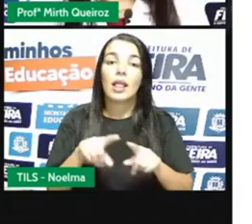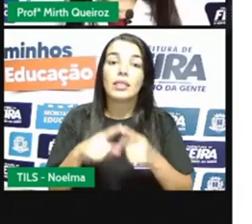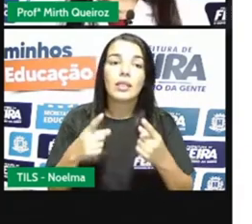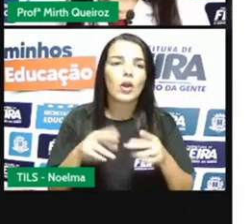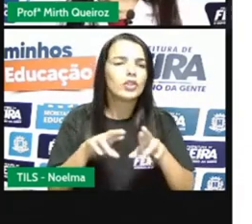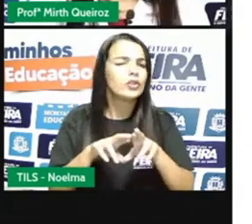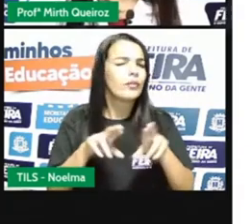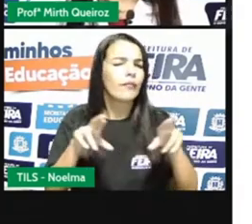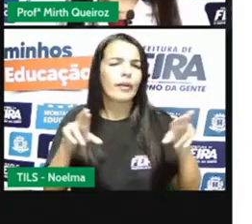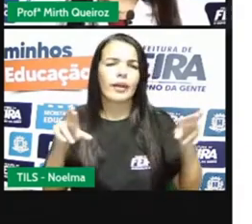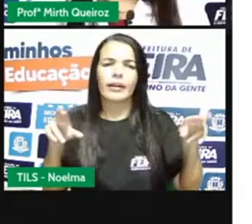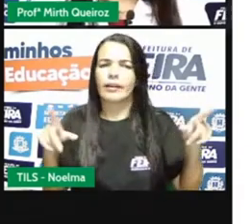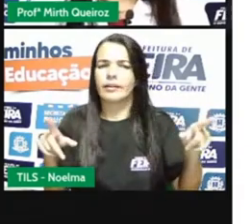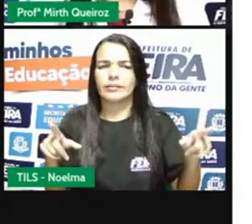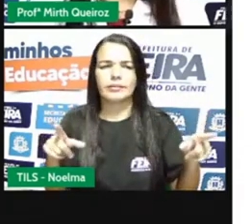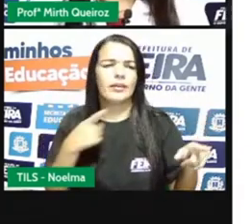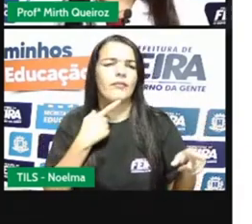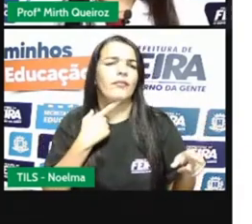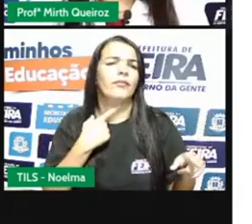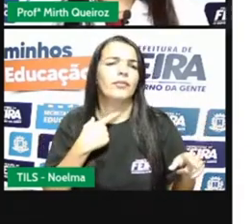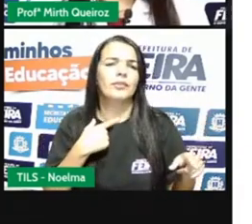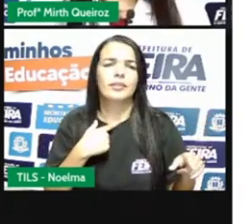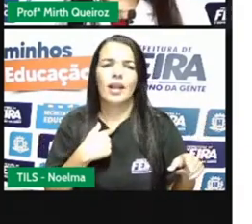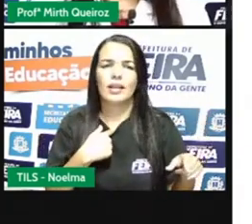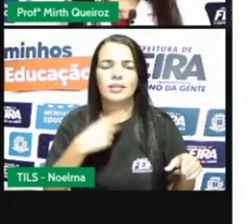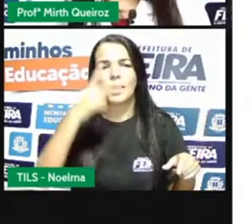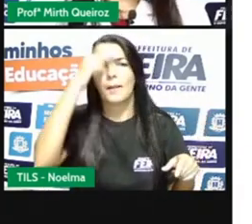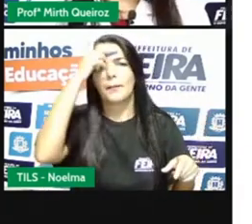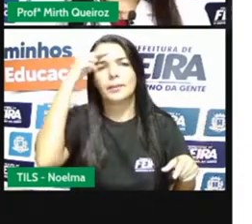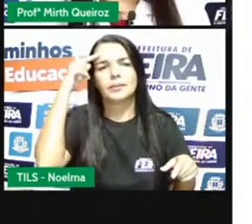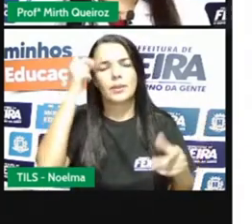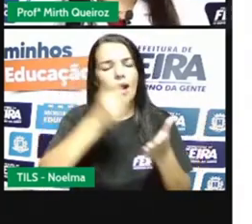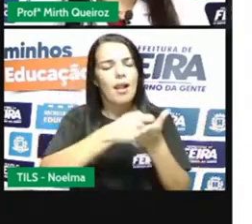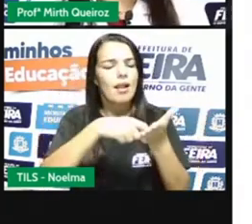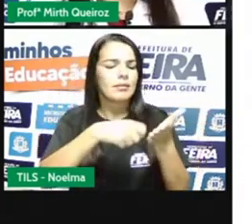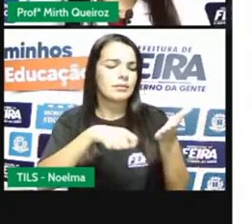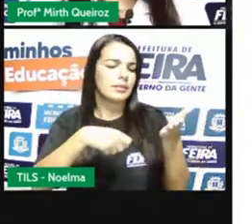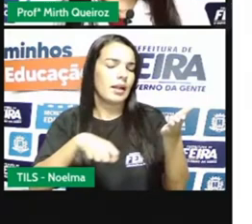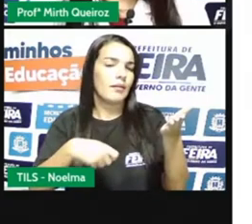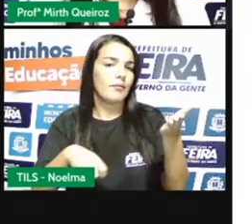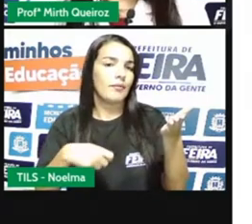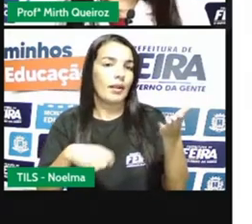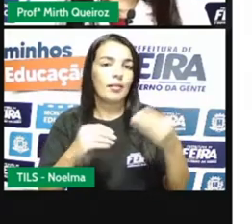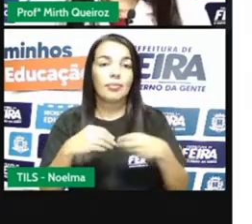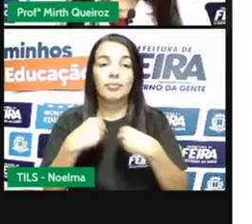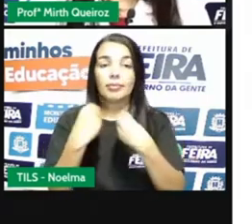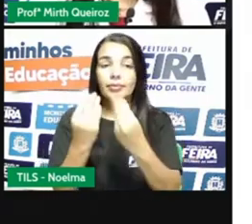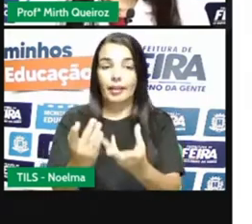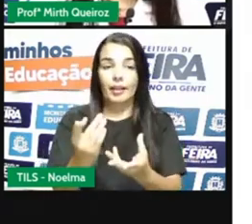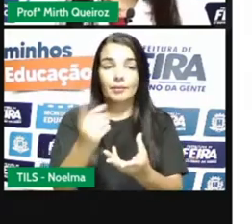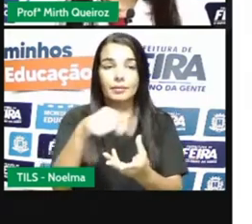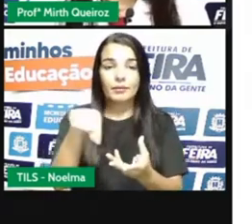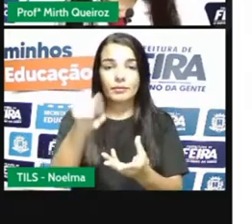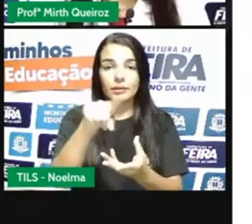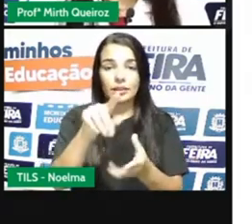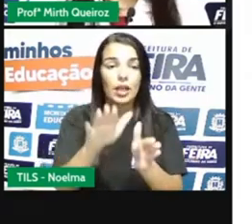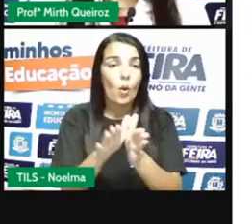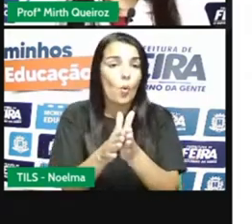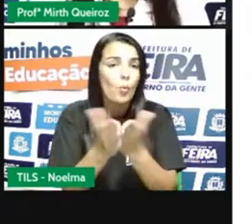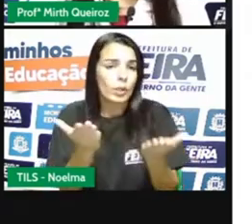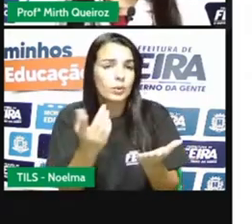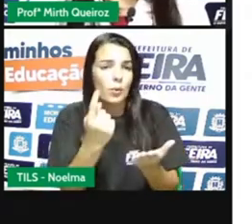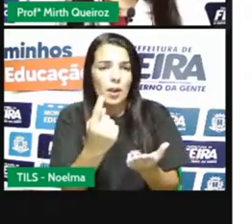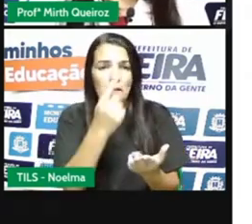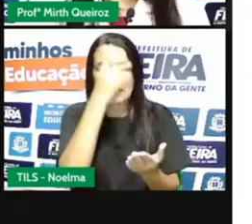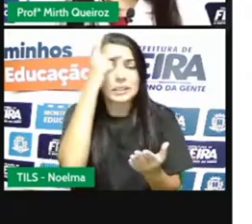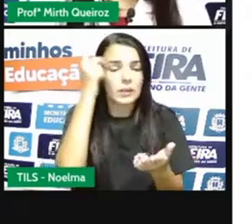as intenções aí propostas pelo emissor ao redigir algo. Então, quando alguém escreve alguma